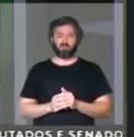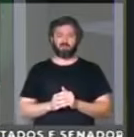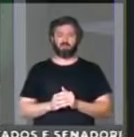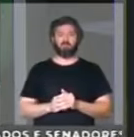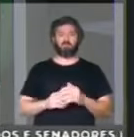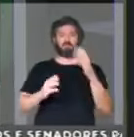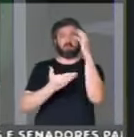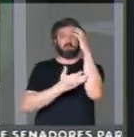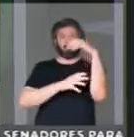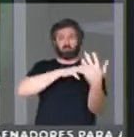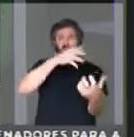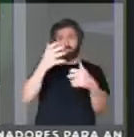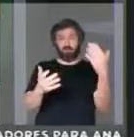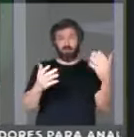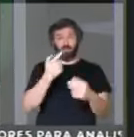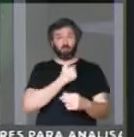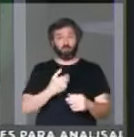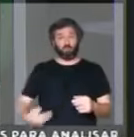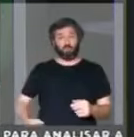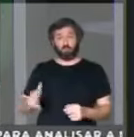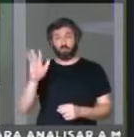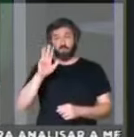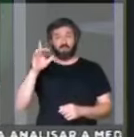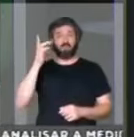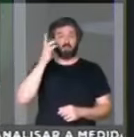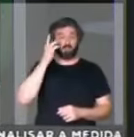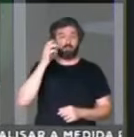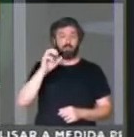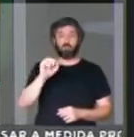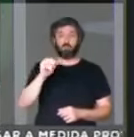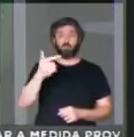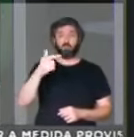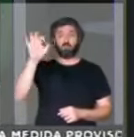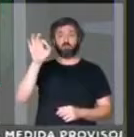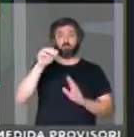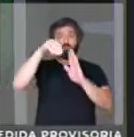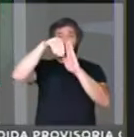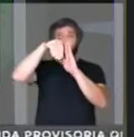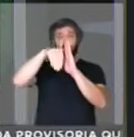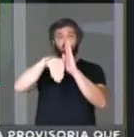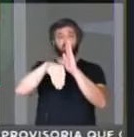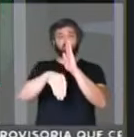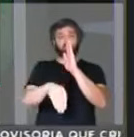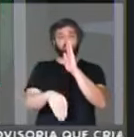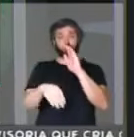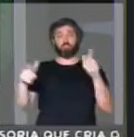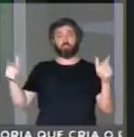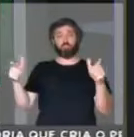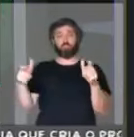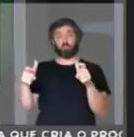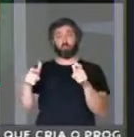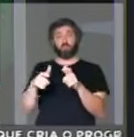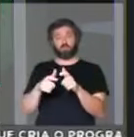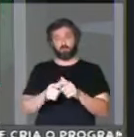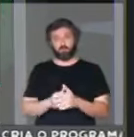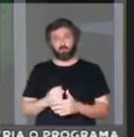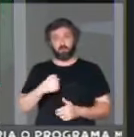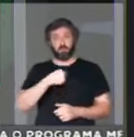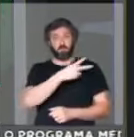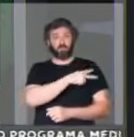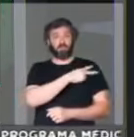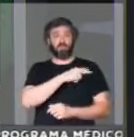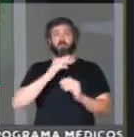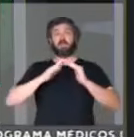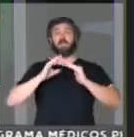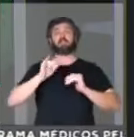dos nossos governos lula e dilma foi de 82% 82% eu era chefe da